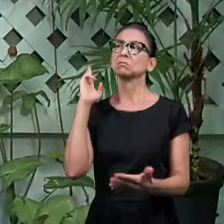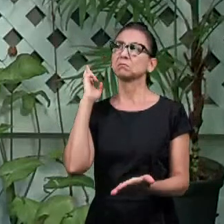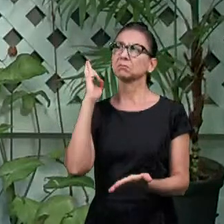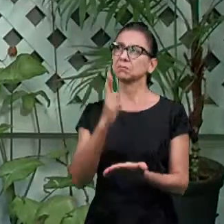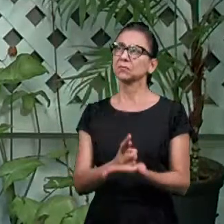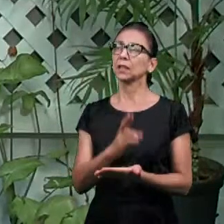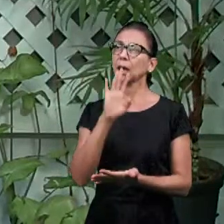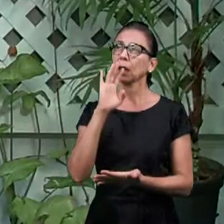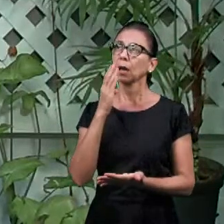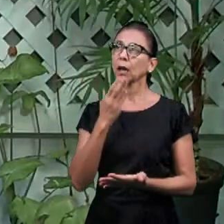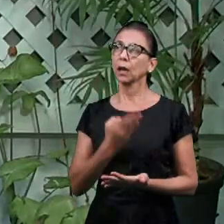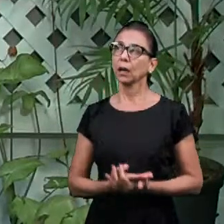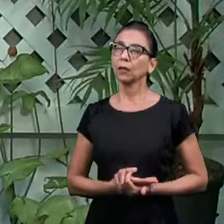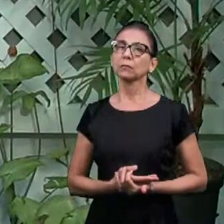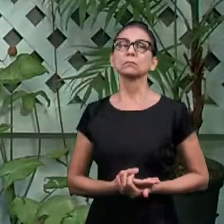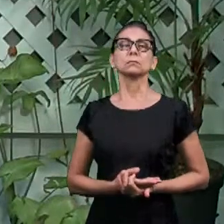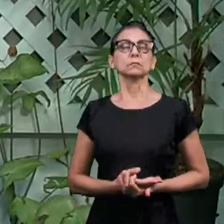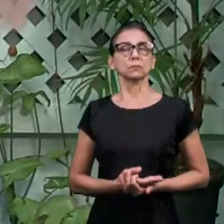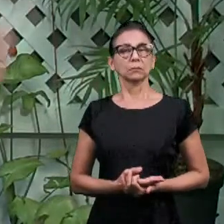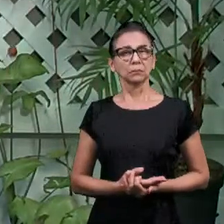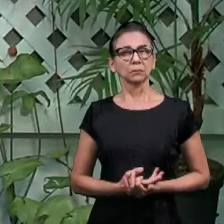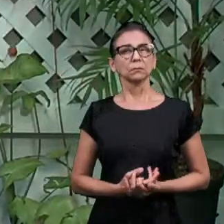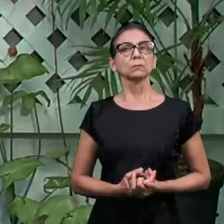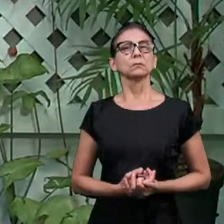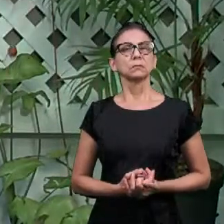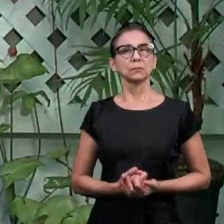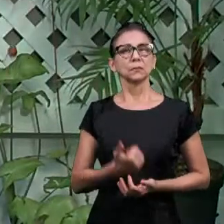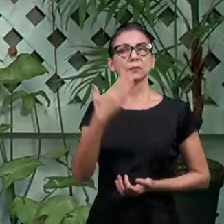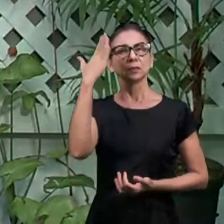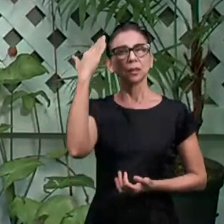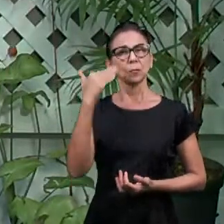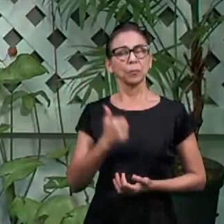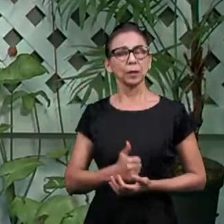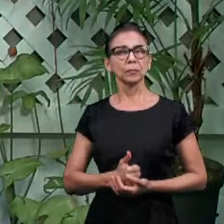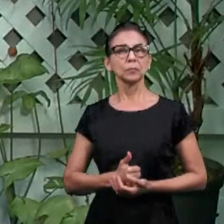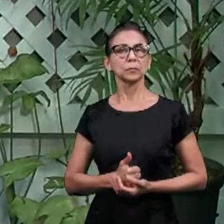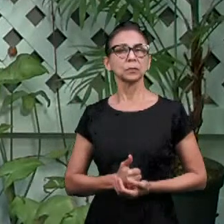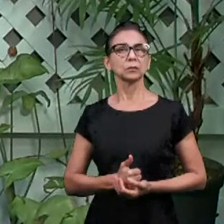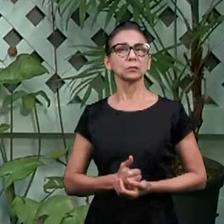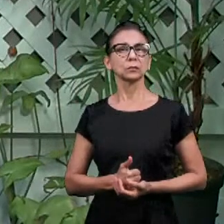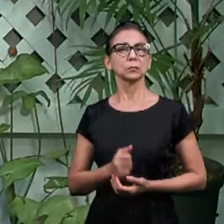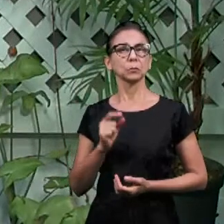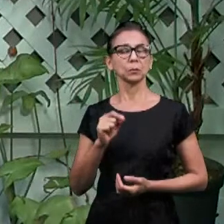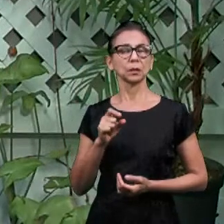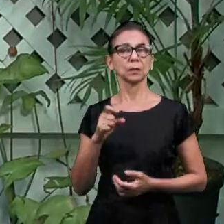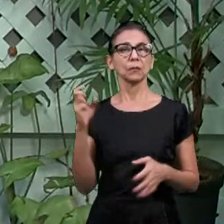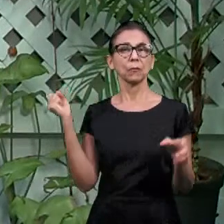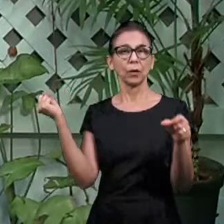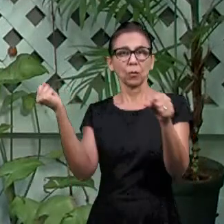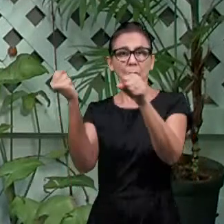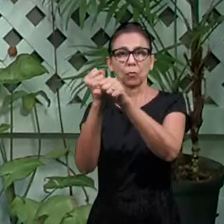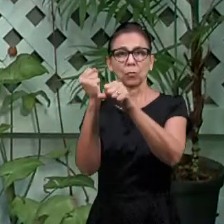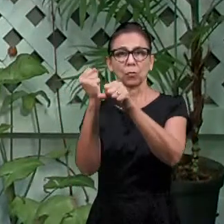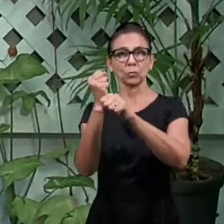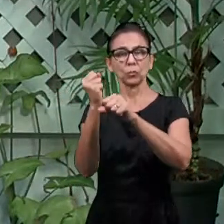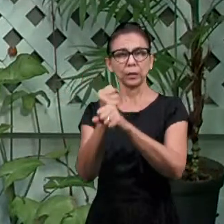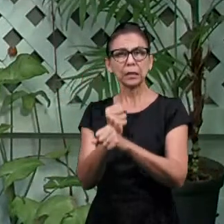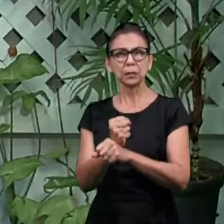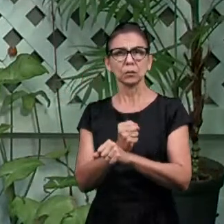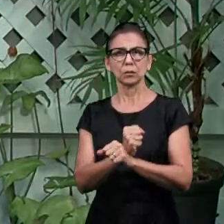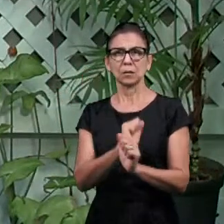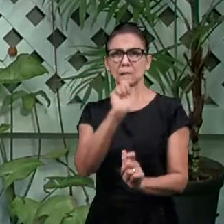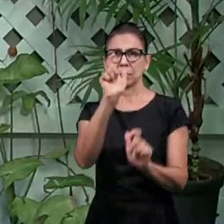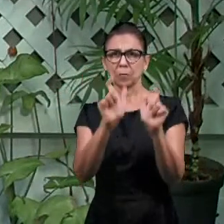vemos porque eles foram construídos sobre vidas, sobre nomes, sobre